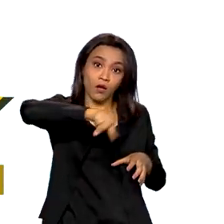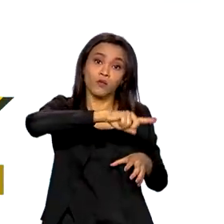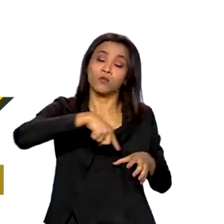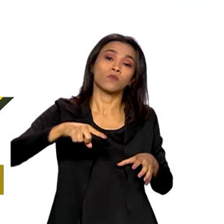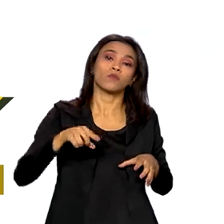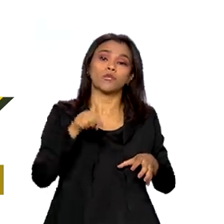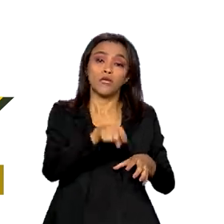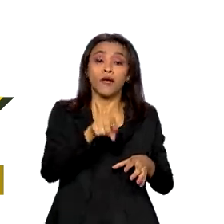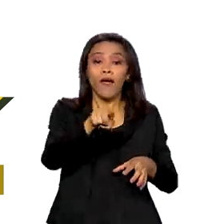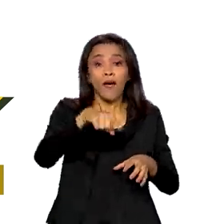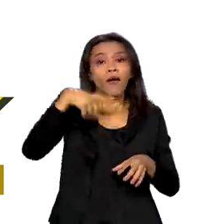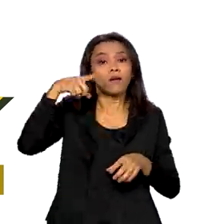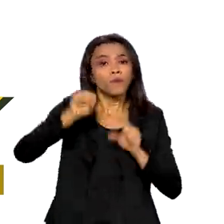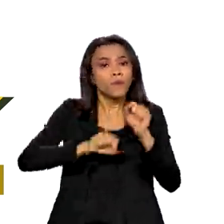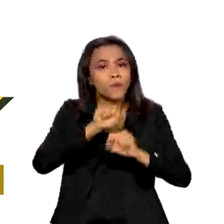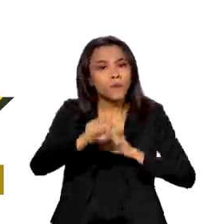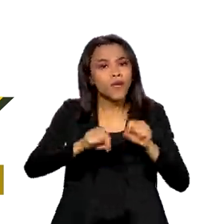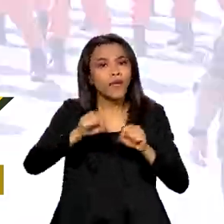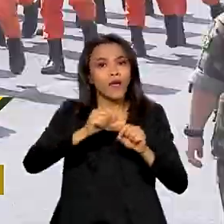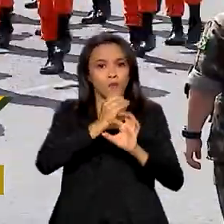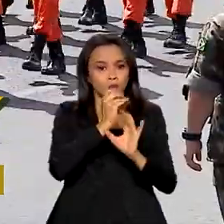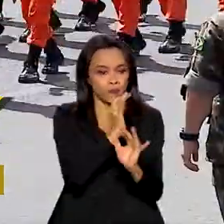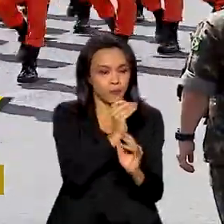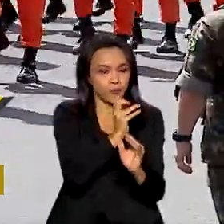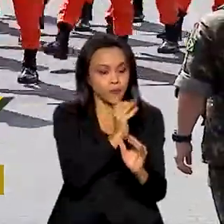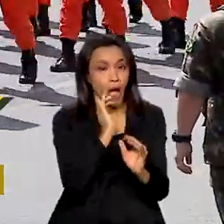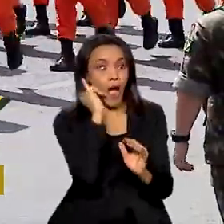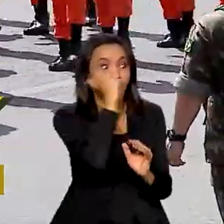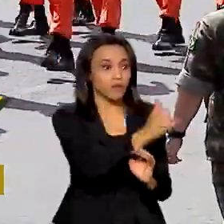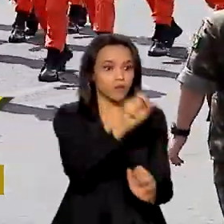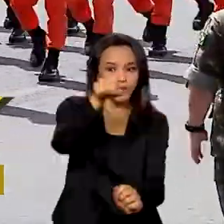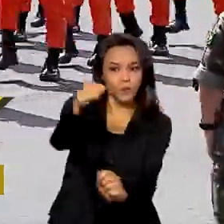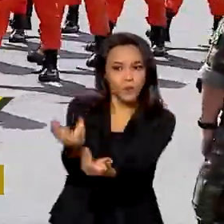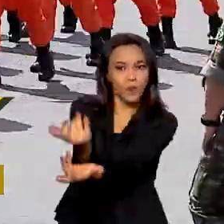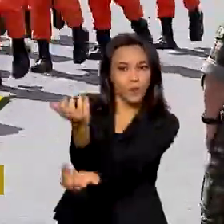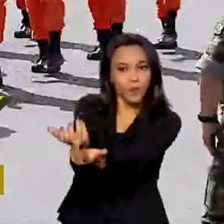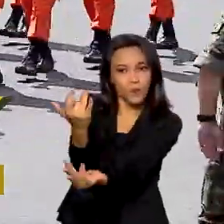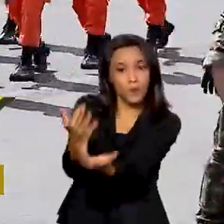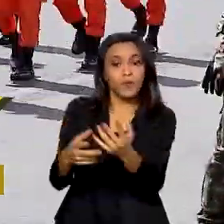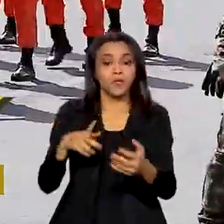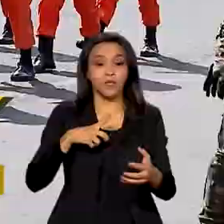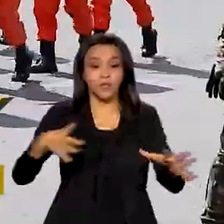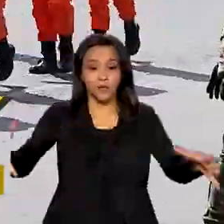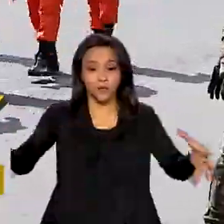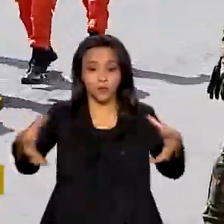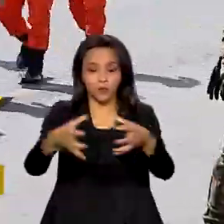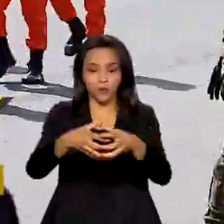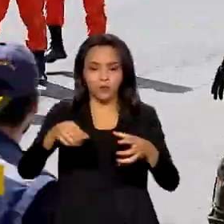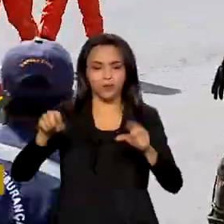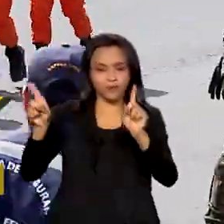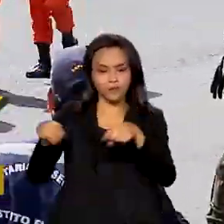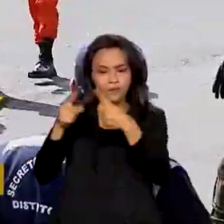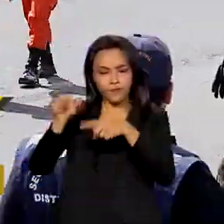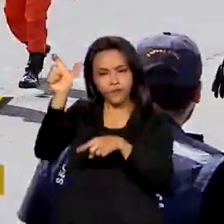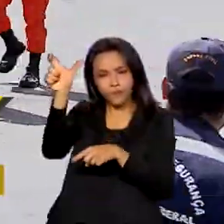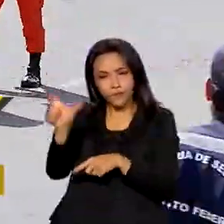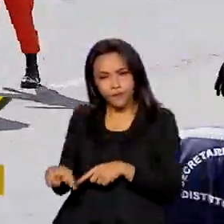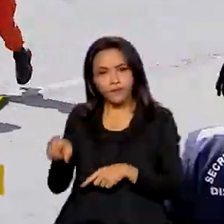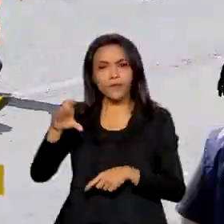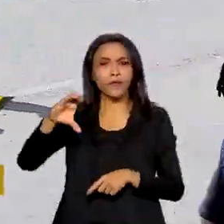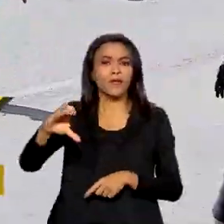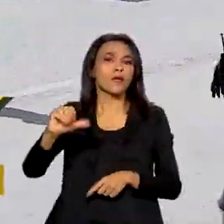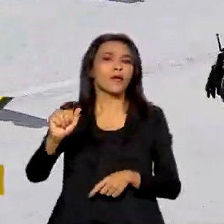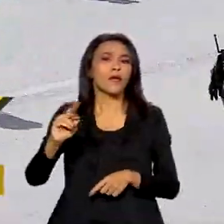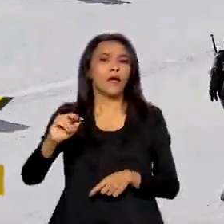fogo eram dadas pelos toques de clarim. A banda de música desfila sob o comando do major músico Aulus de Carvalho de